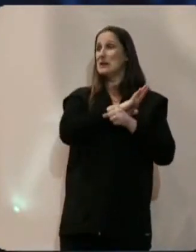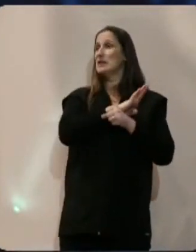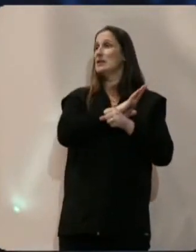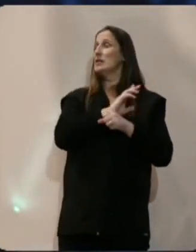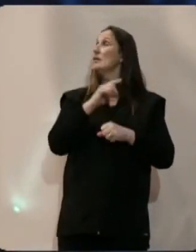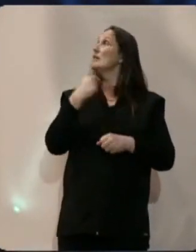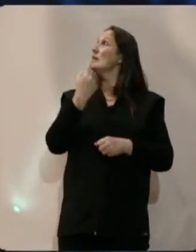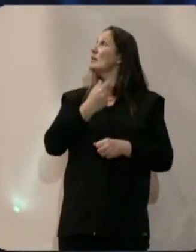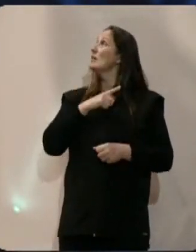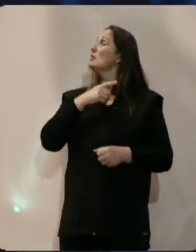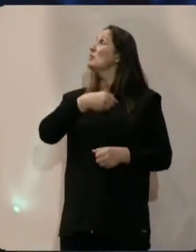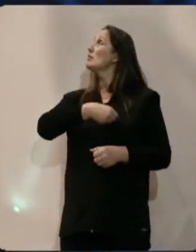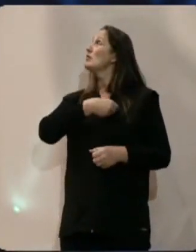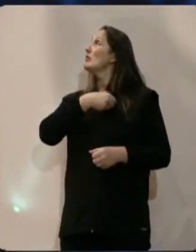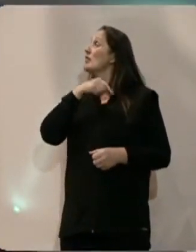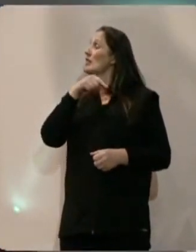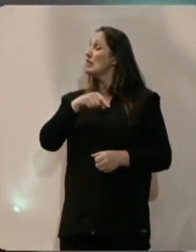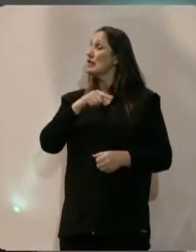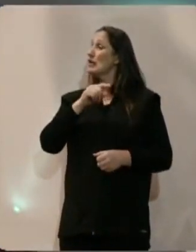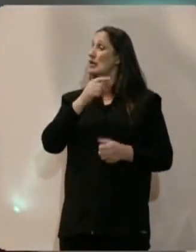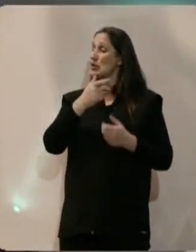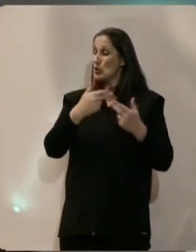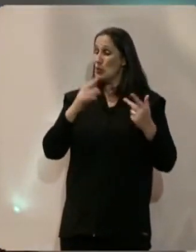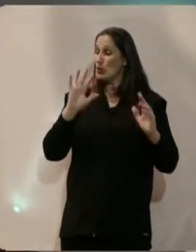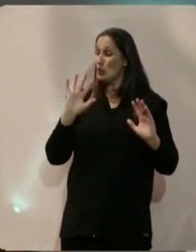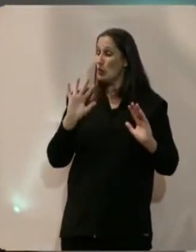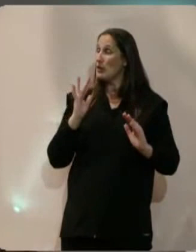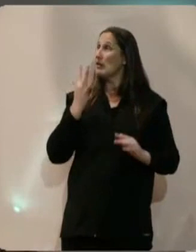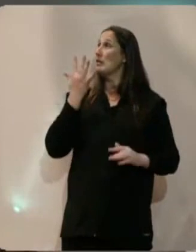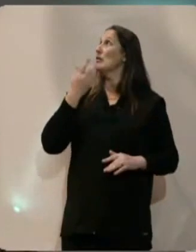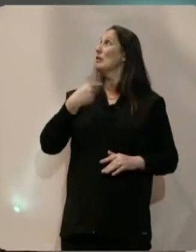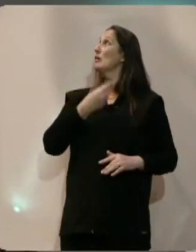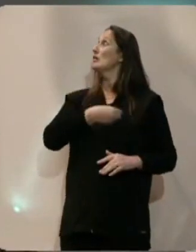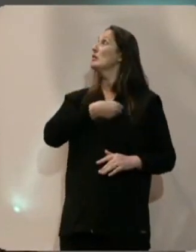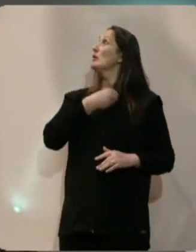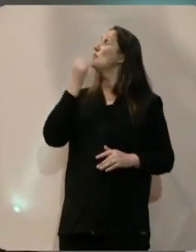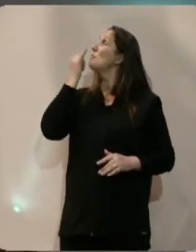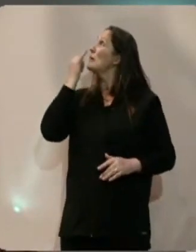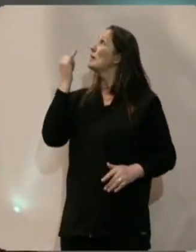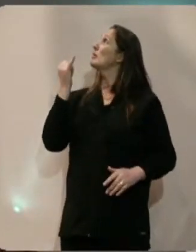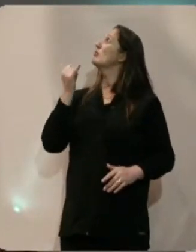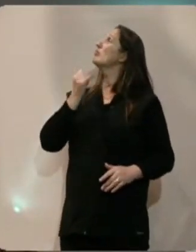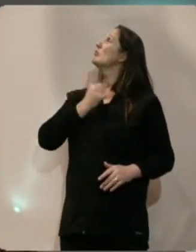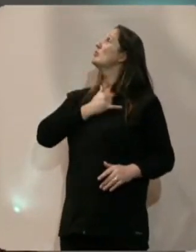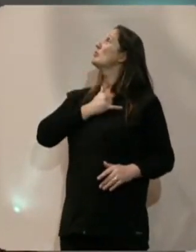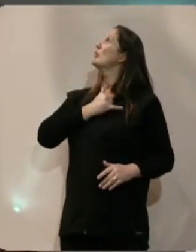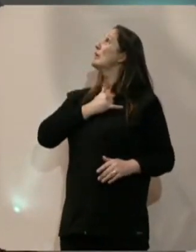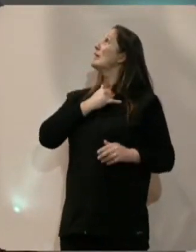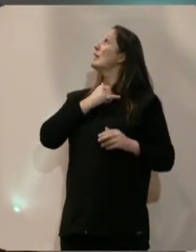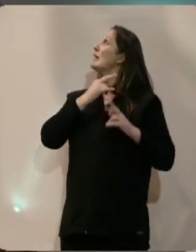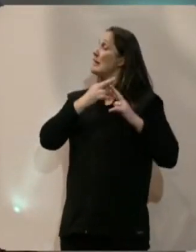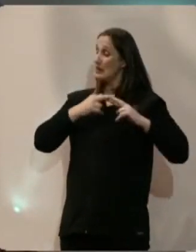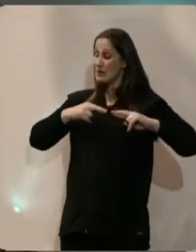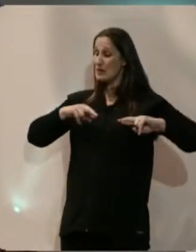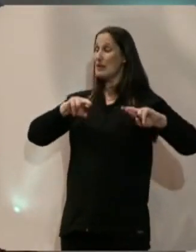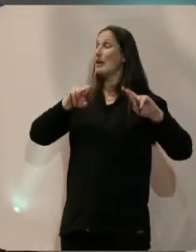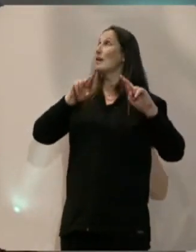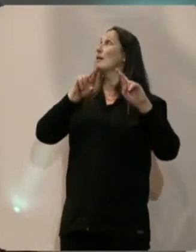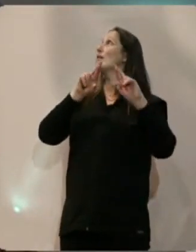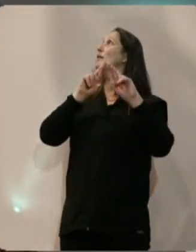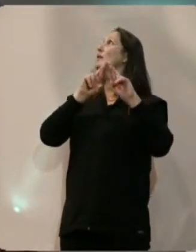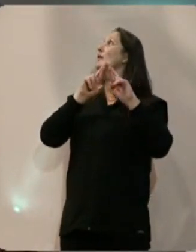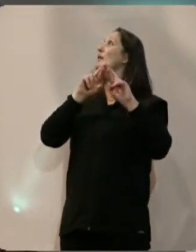estamos aqui porque essas coisas têm acontecido na nossa vida. Perdoa, Senhor, restaura, lembra da